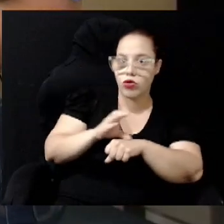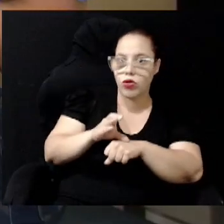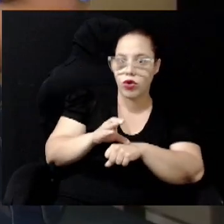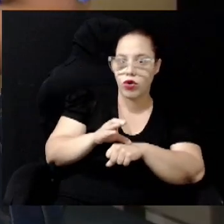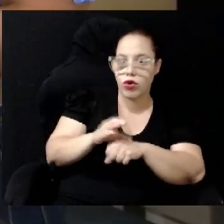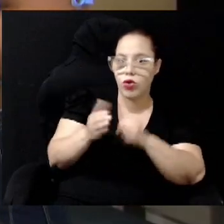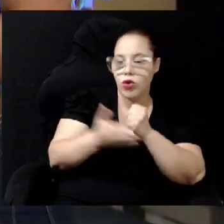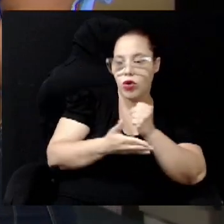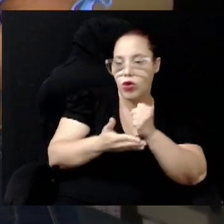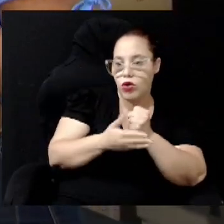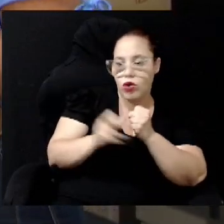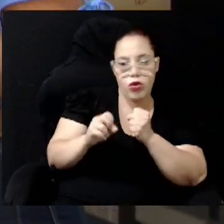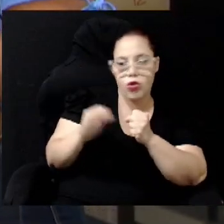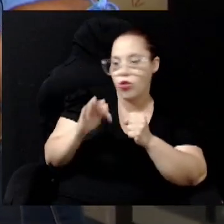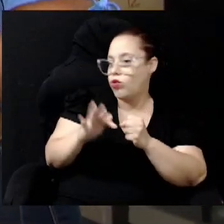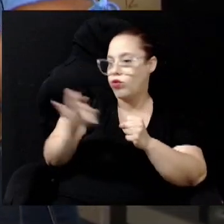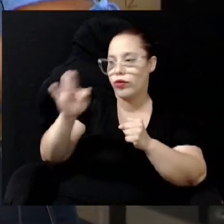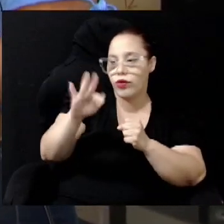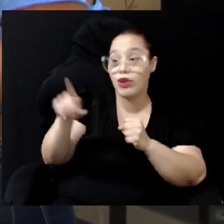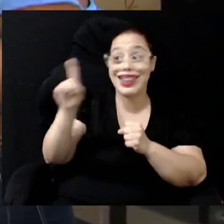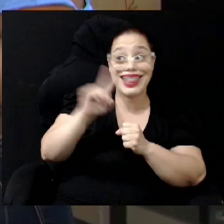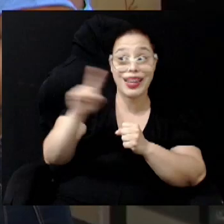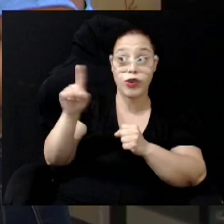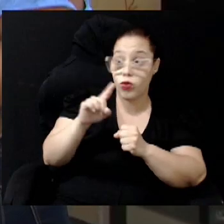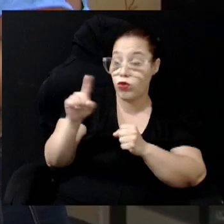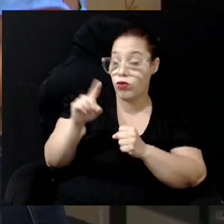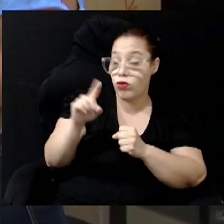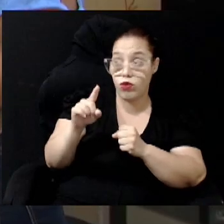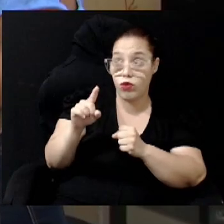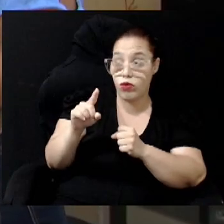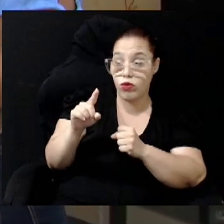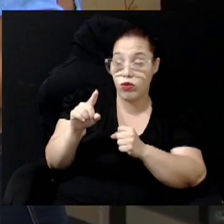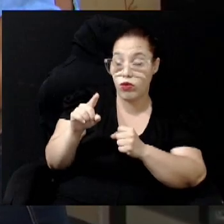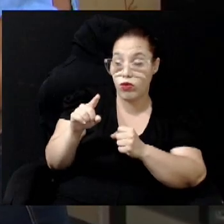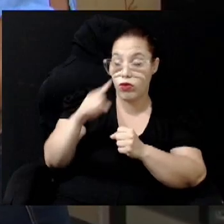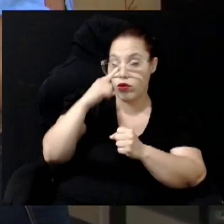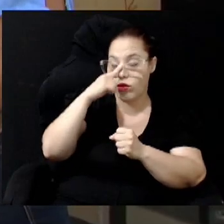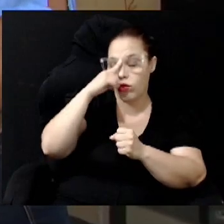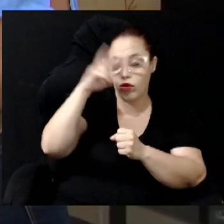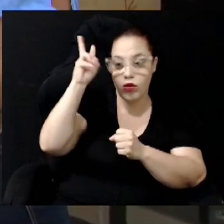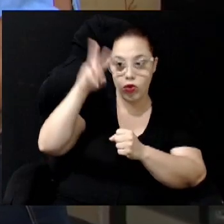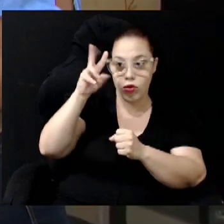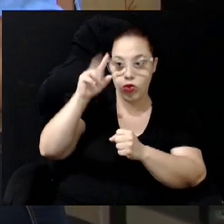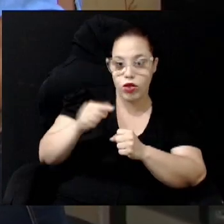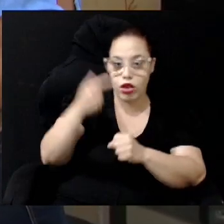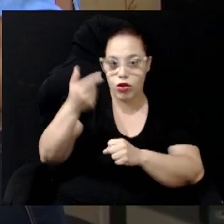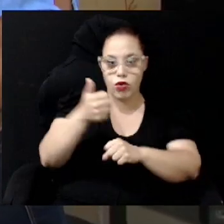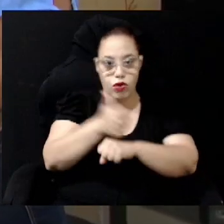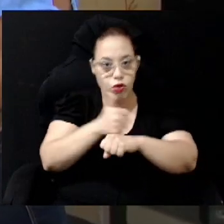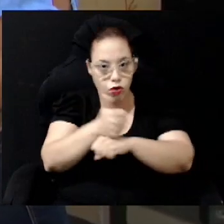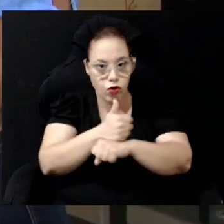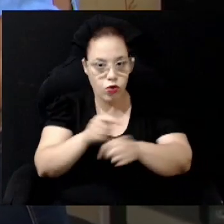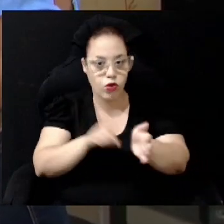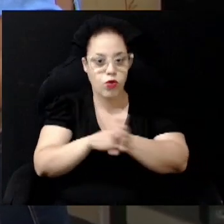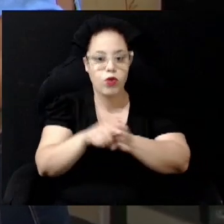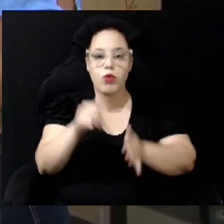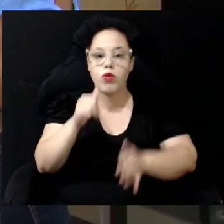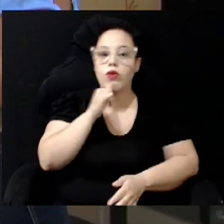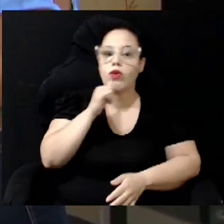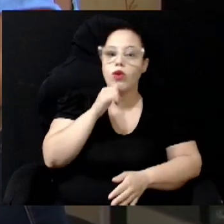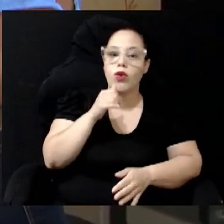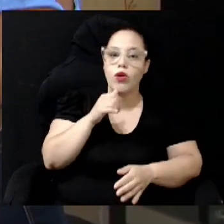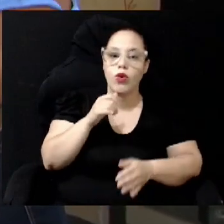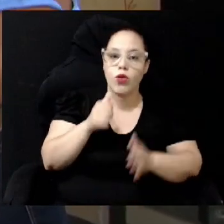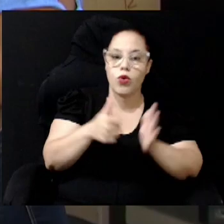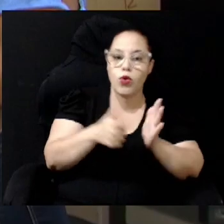ou superior, ou de universidade. Mas não, o historiador tem outros campos de pesquisa, como, por exemplo, a preservação do